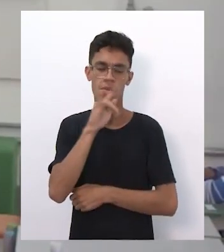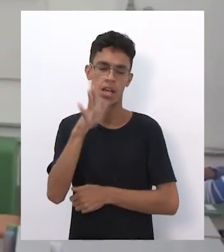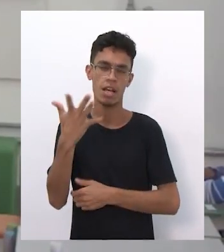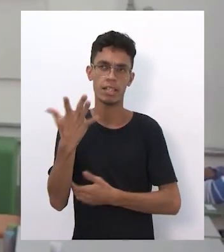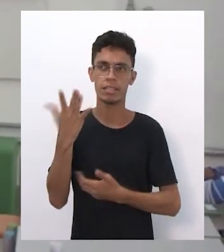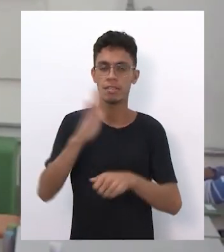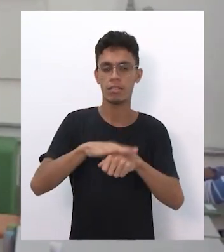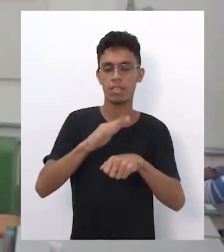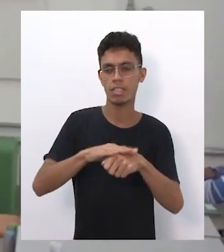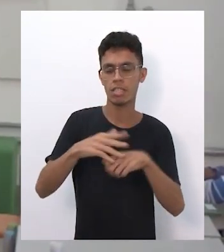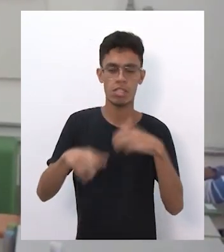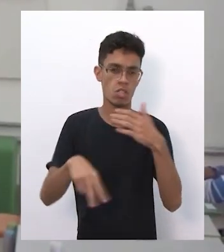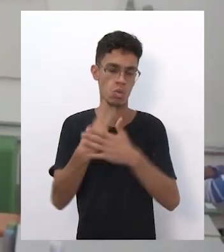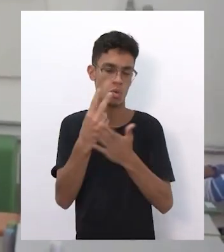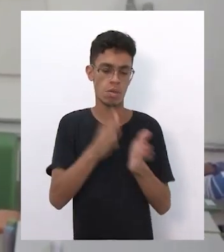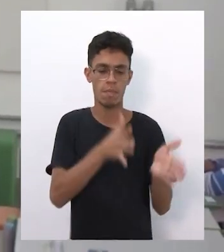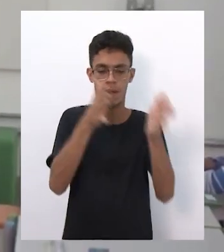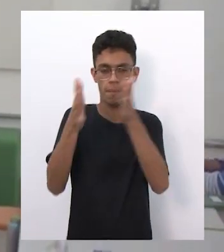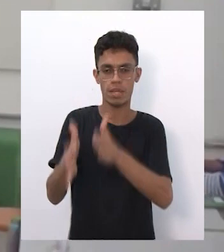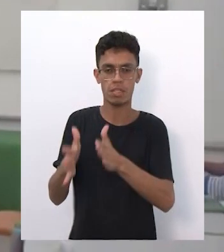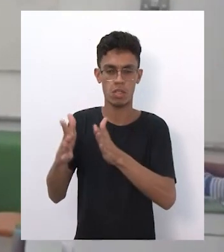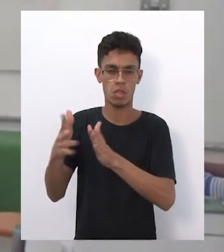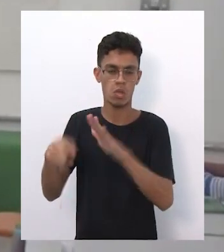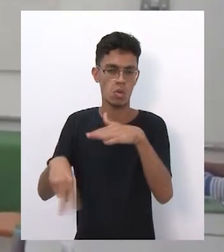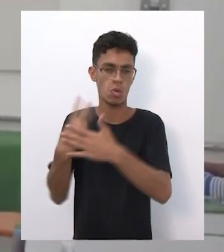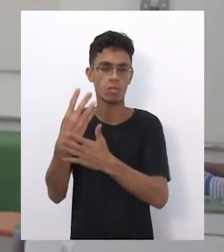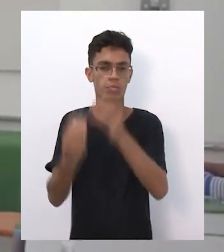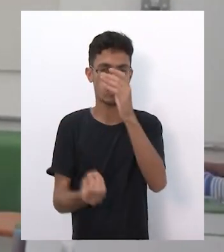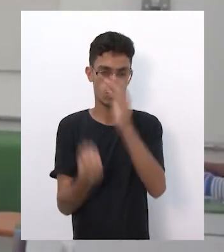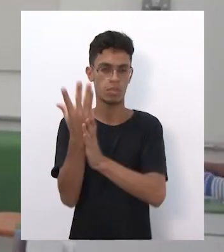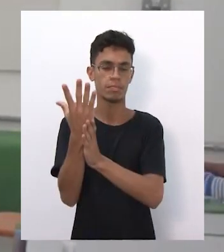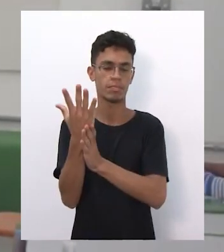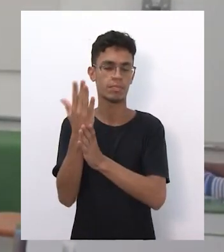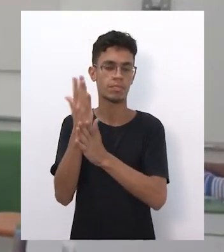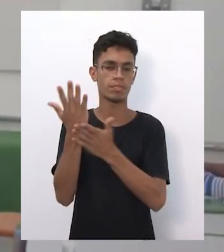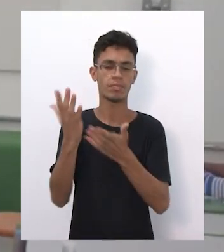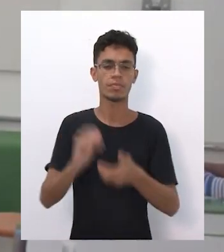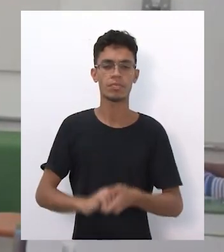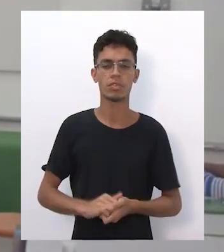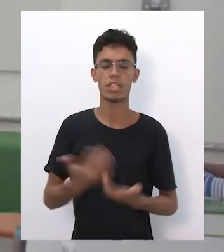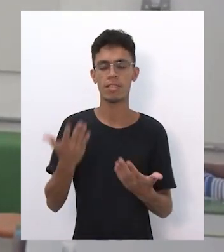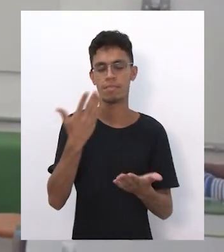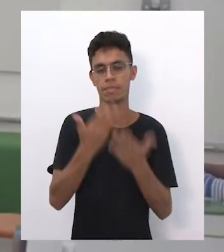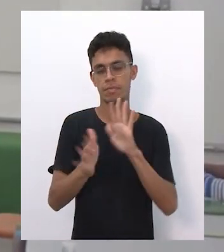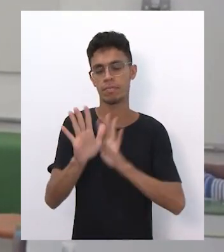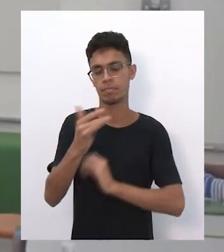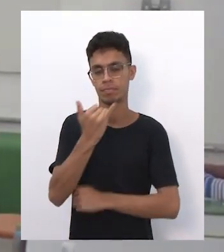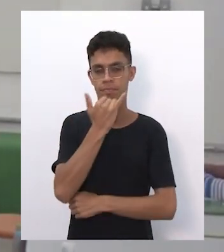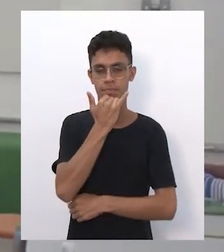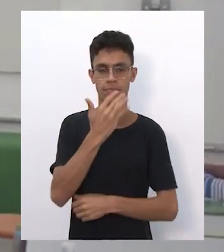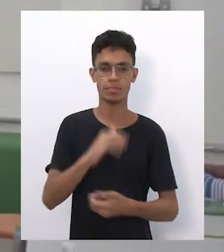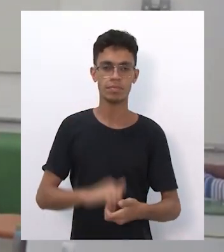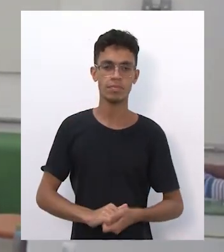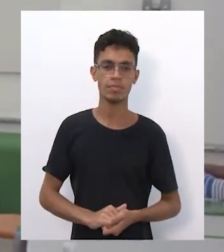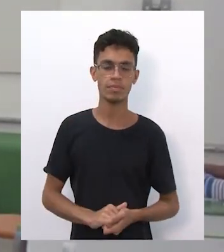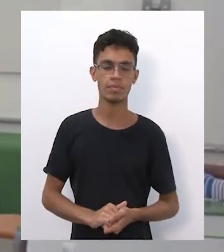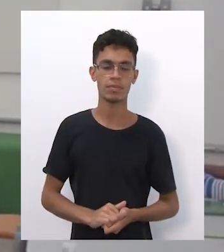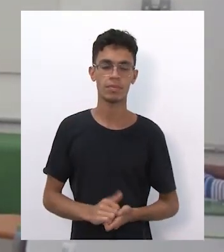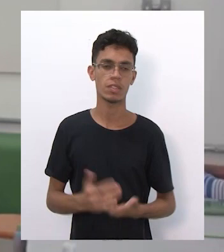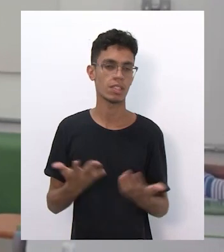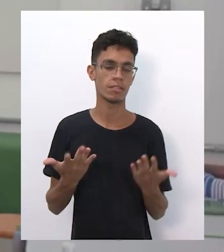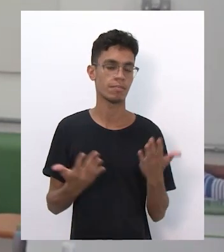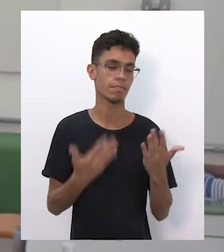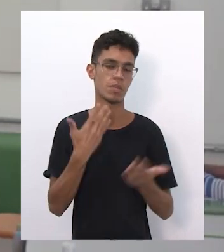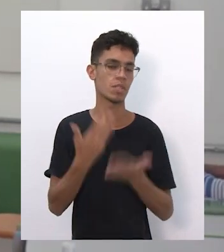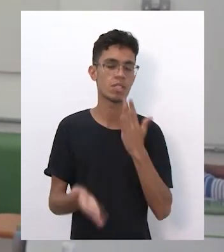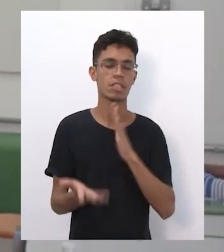fazer a segunda fase, a fase 2. Eu quero criar mais... perdi, deu ruim.